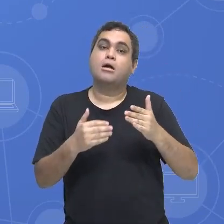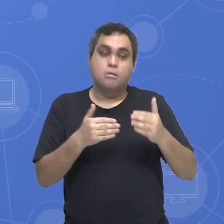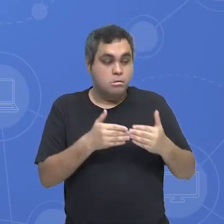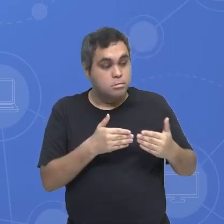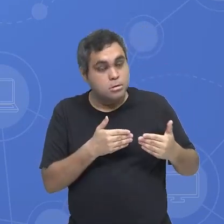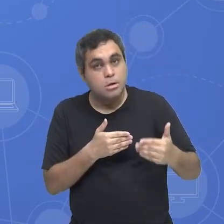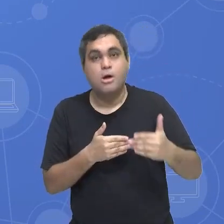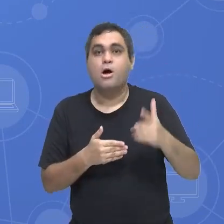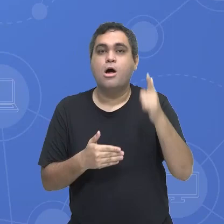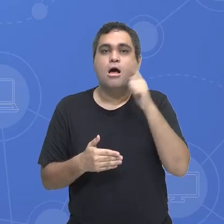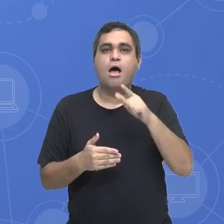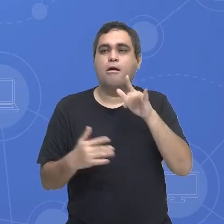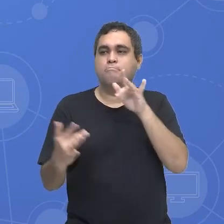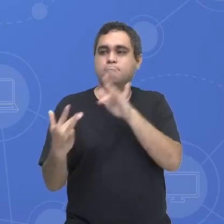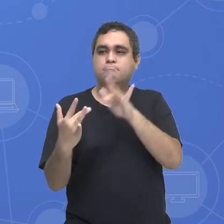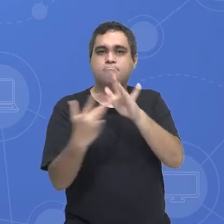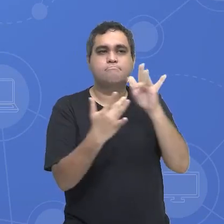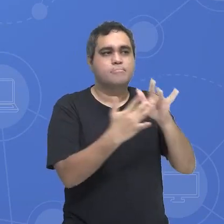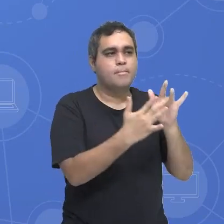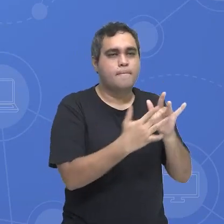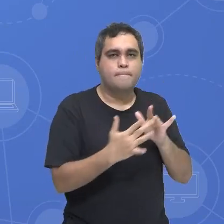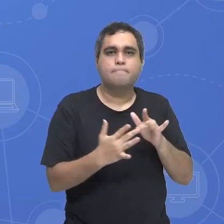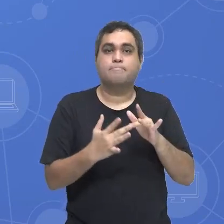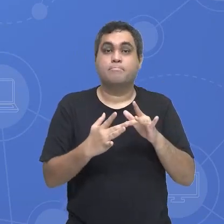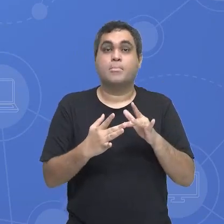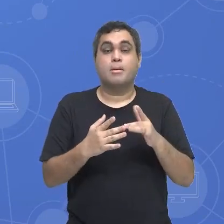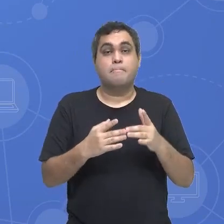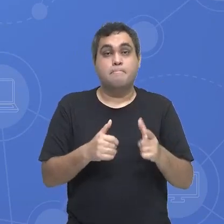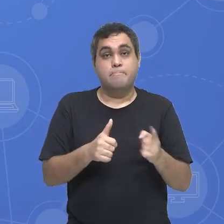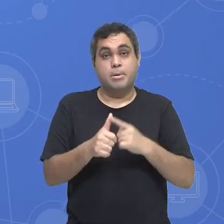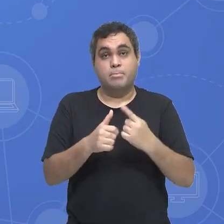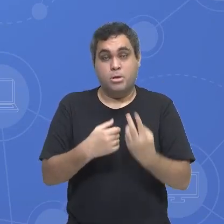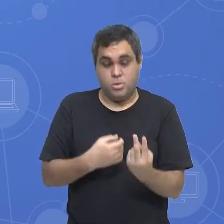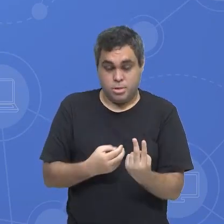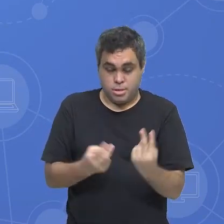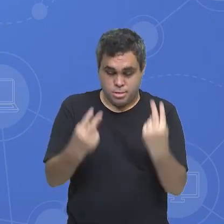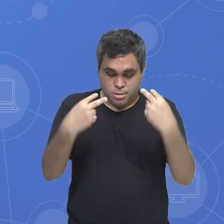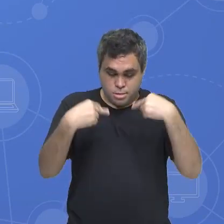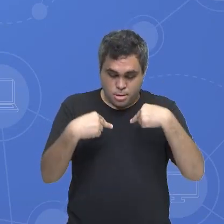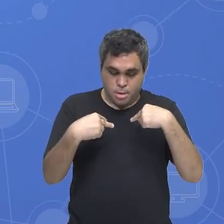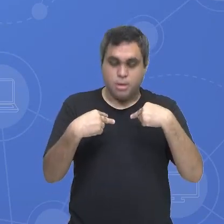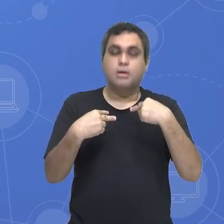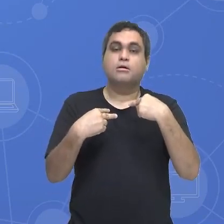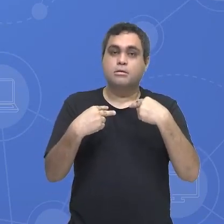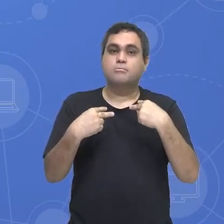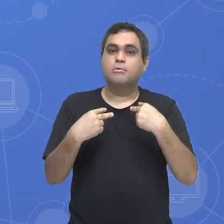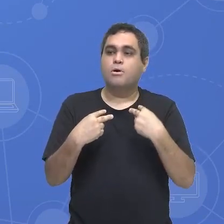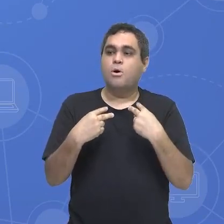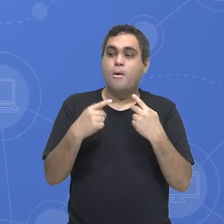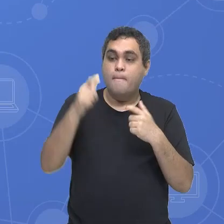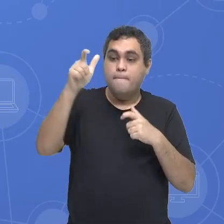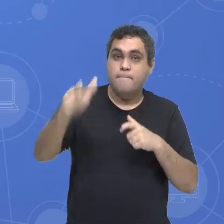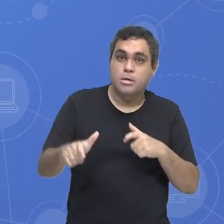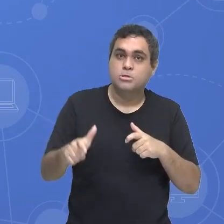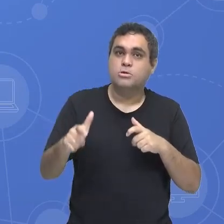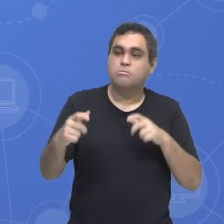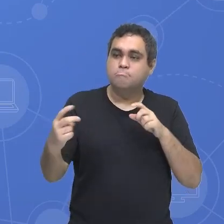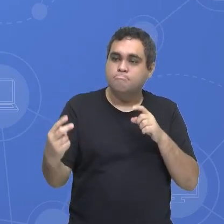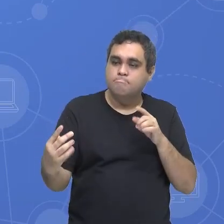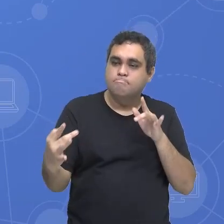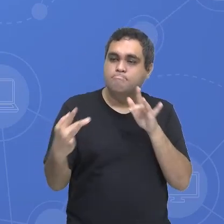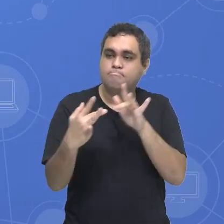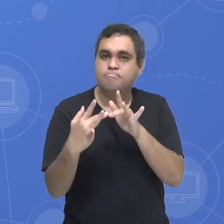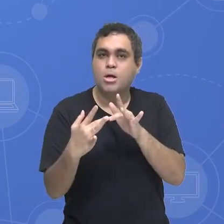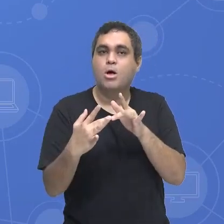construir, né? Buscar construir dentro de si mesmo, né? E junto com os outros que nós convivemos, um mundo cada vez